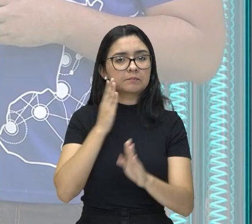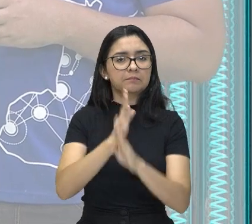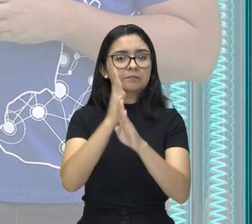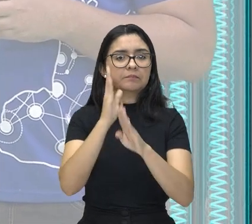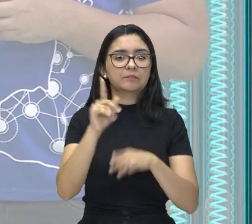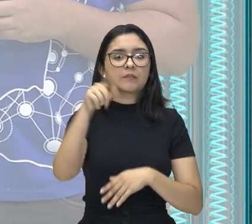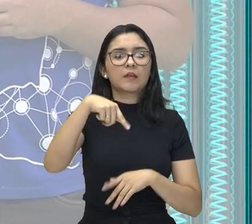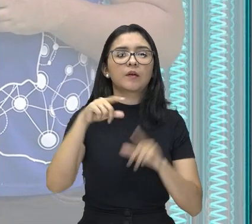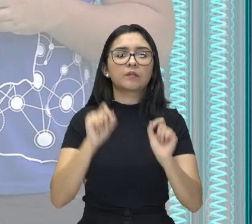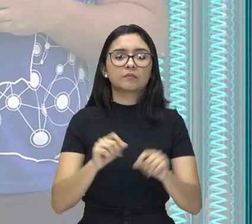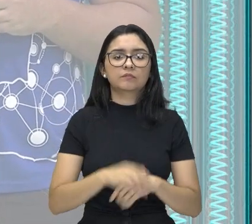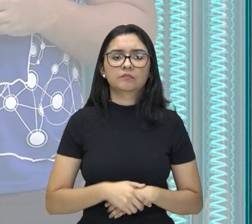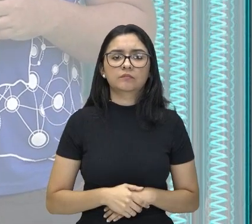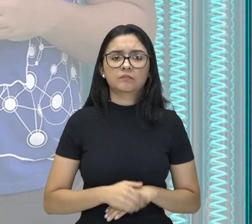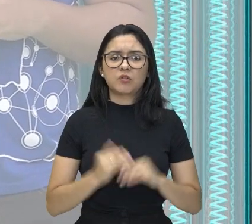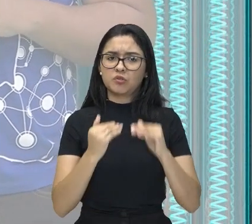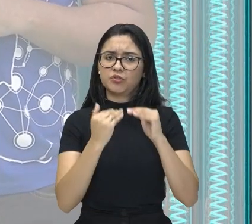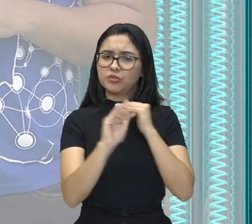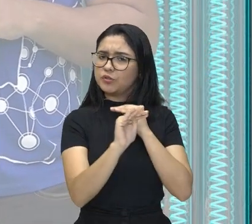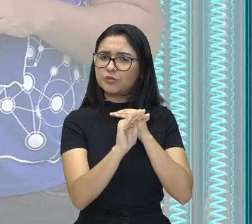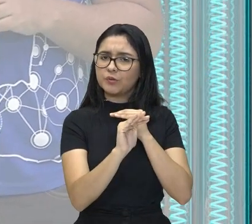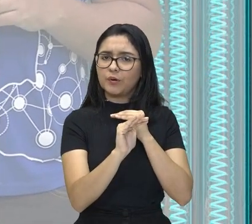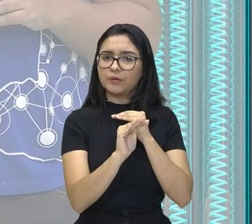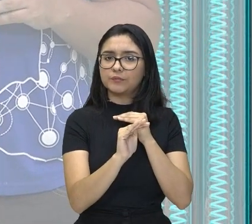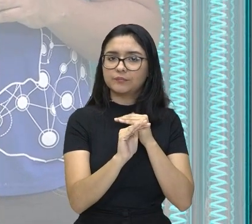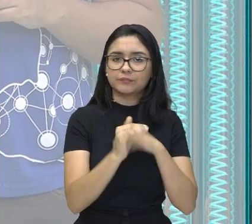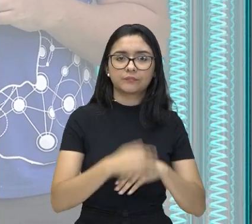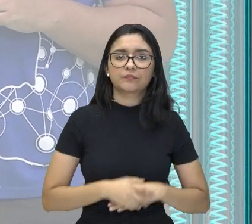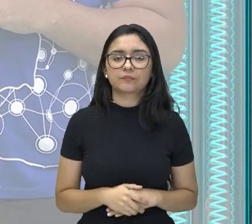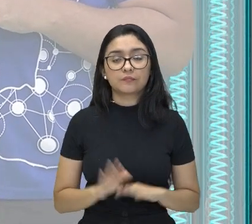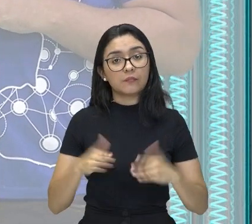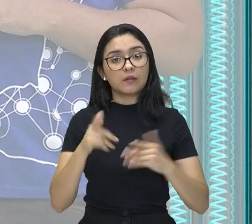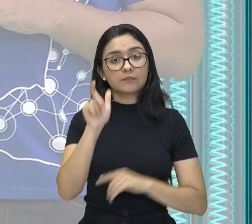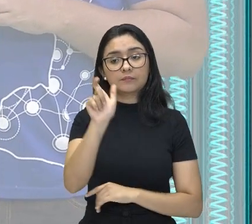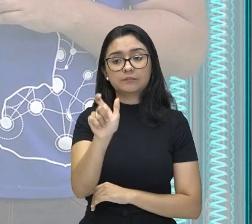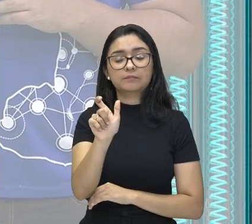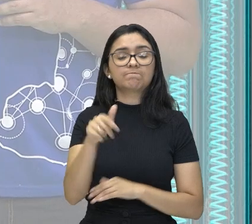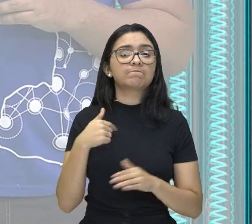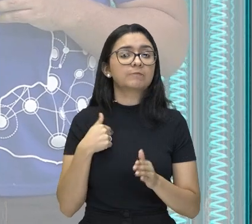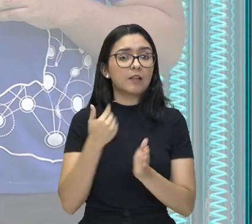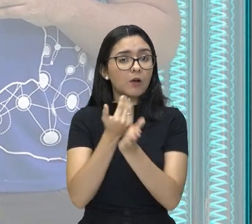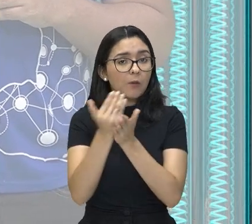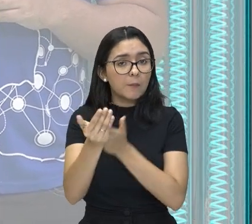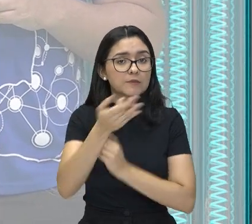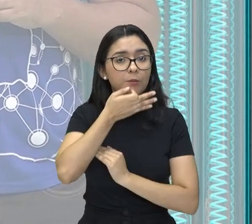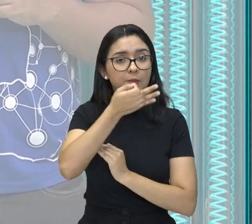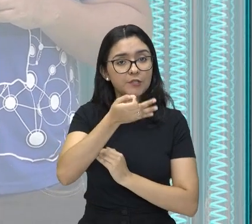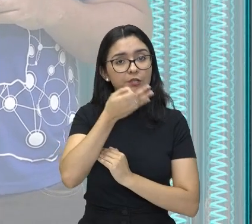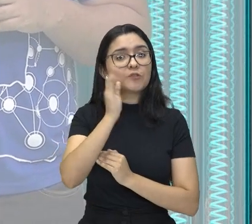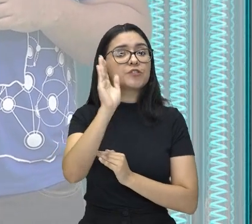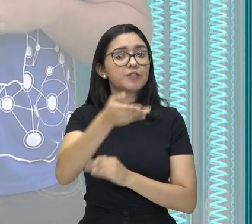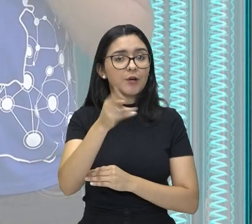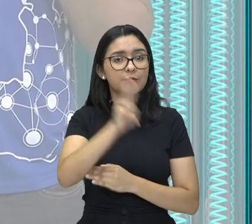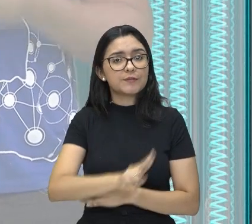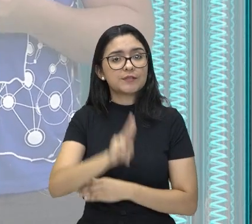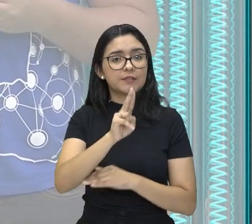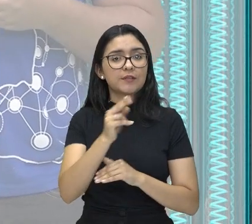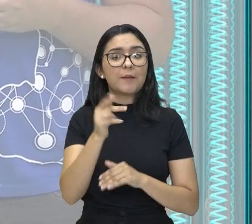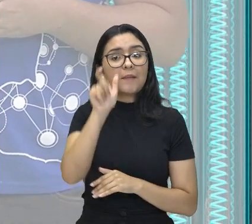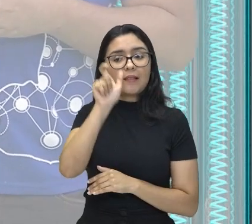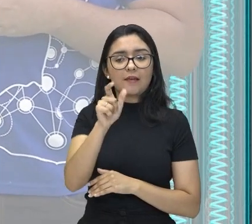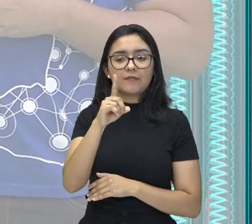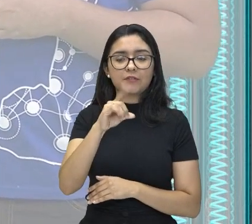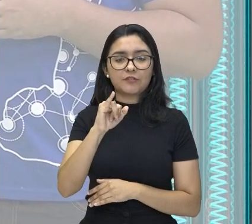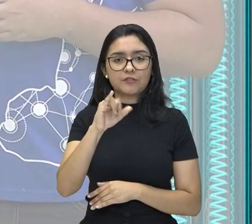este daqui, quando ela diz discordo um pouco. Certo? Percebo que ela começa a sua fala já utilizando a palavra